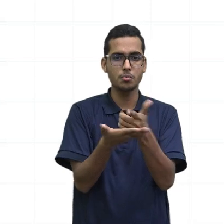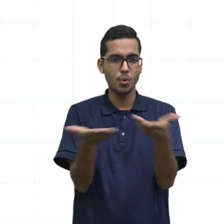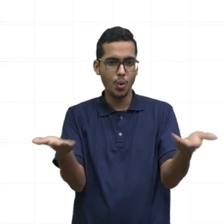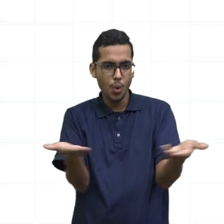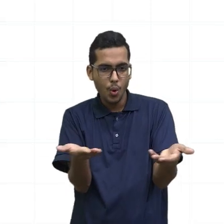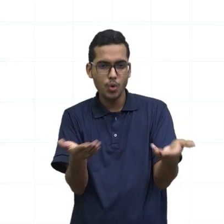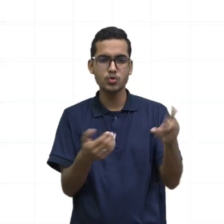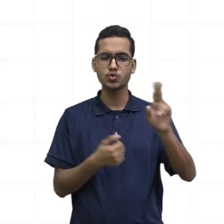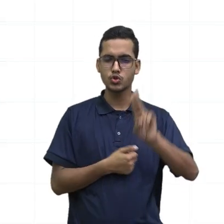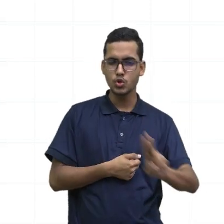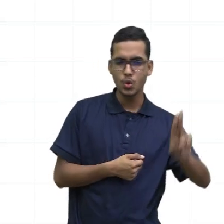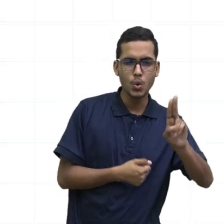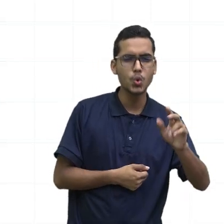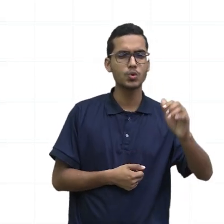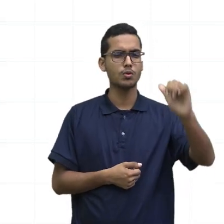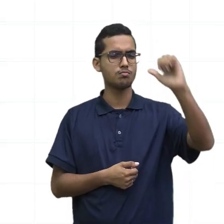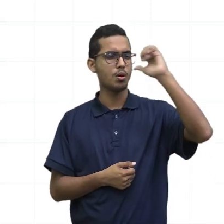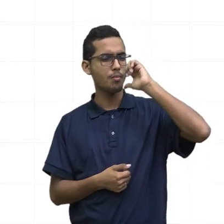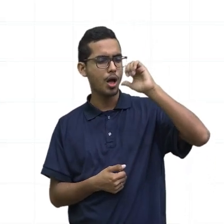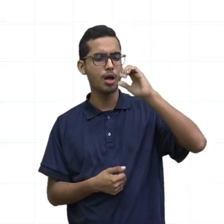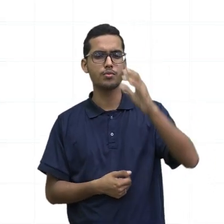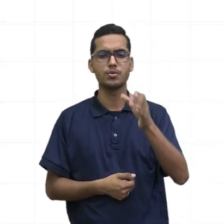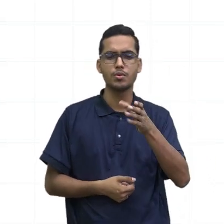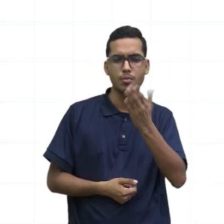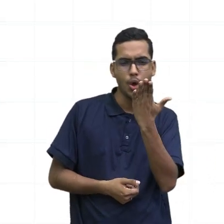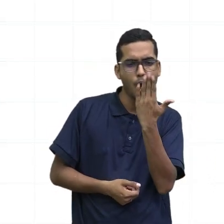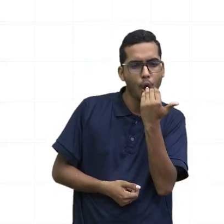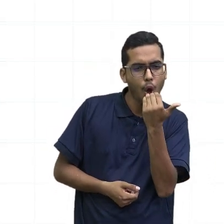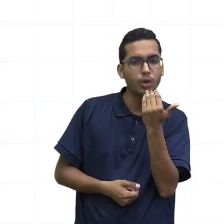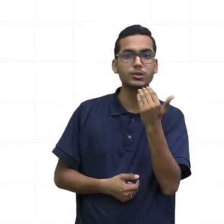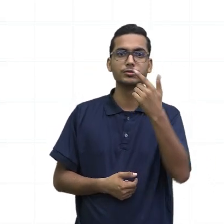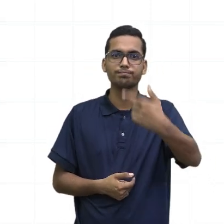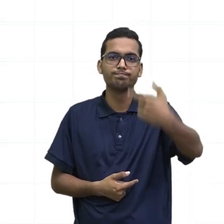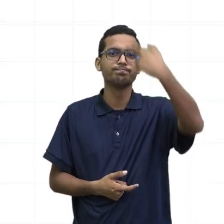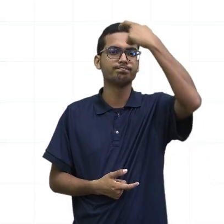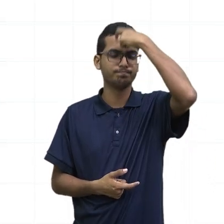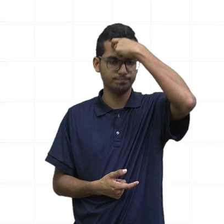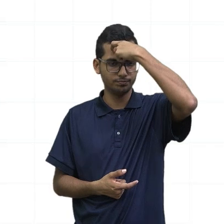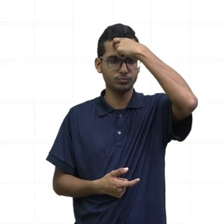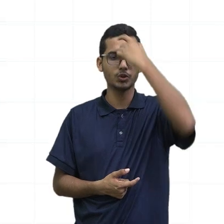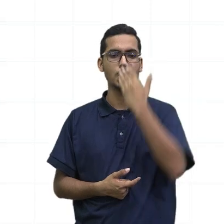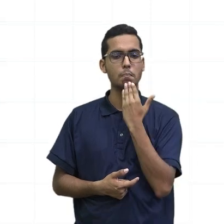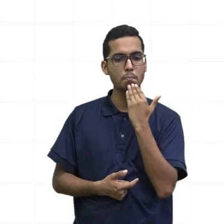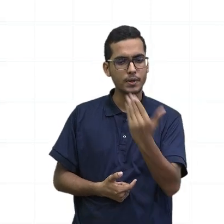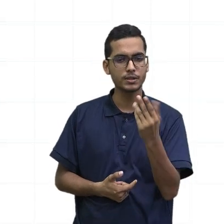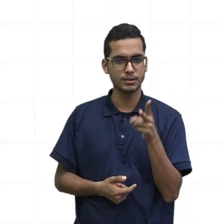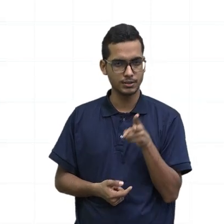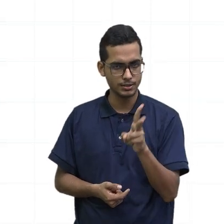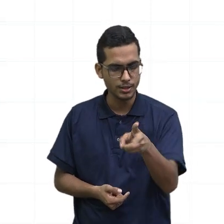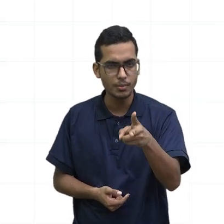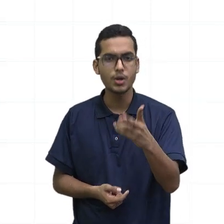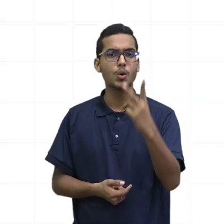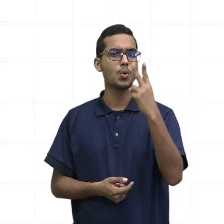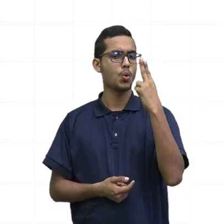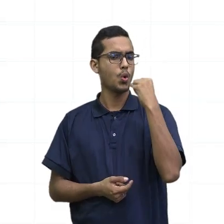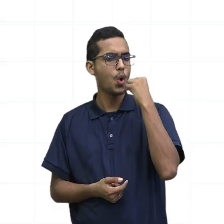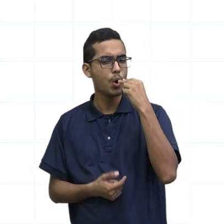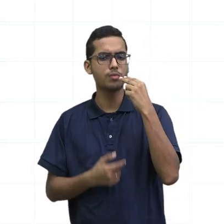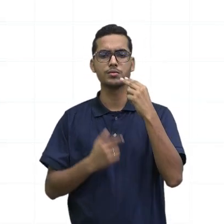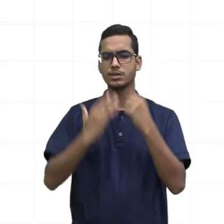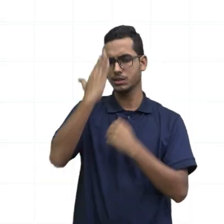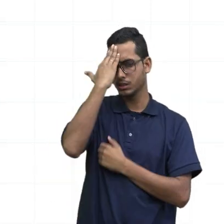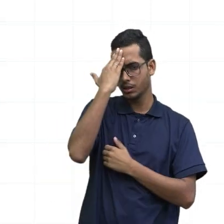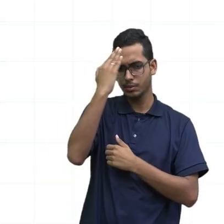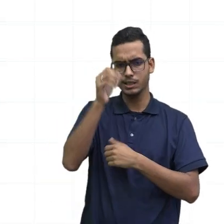prestam muito mais atenção ao valor nutricional dos alimentos que consomem, como eles são produzidos, conservados,